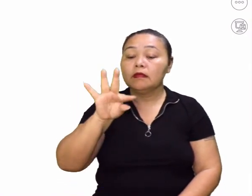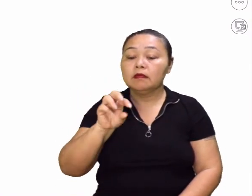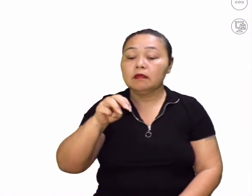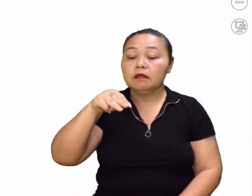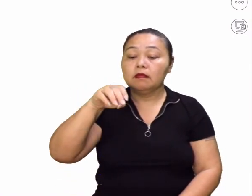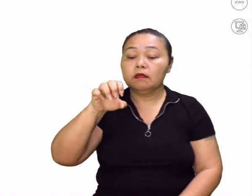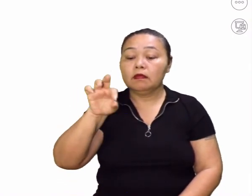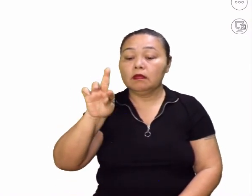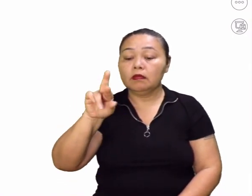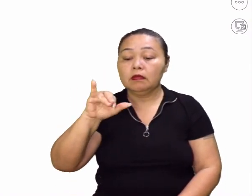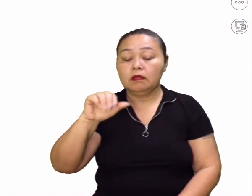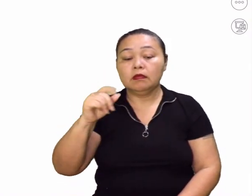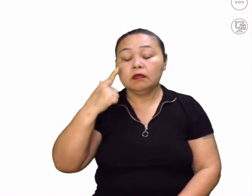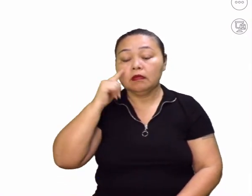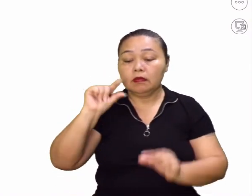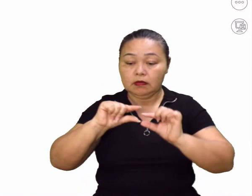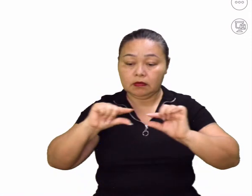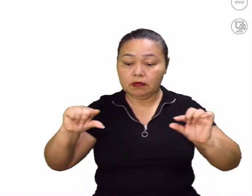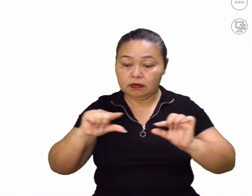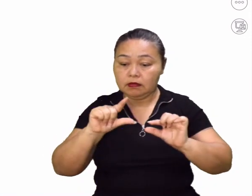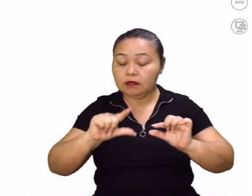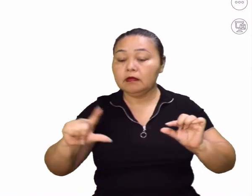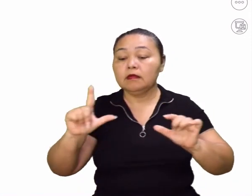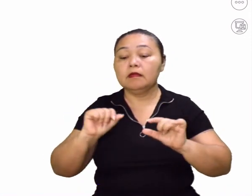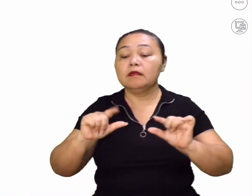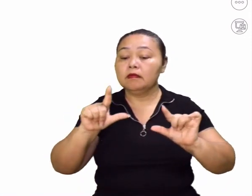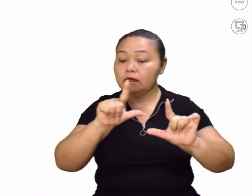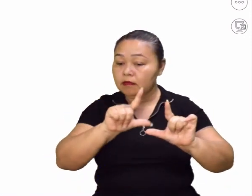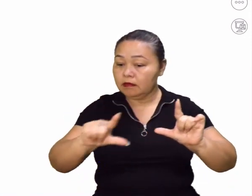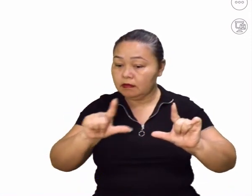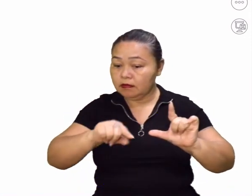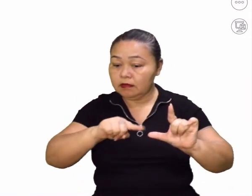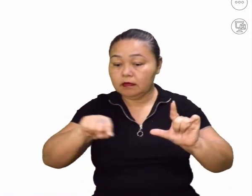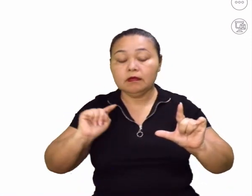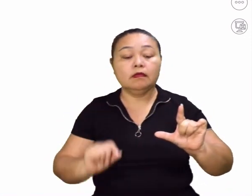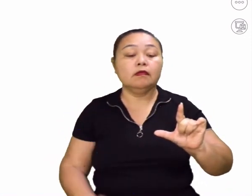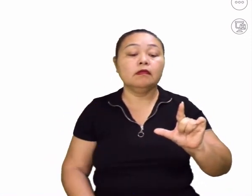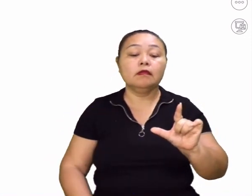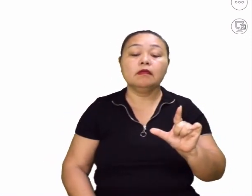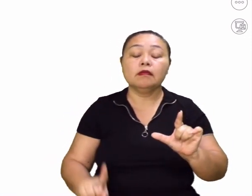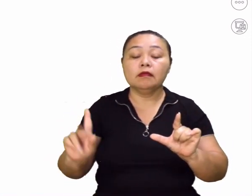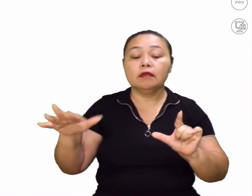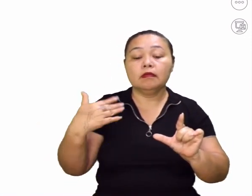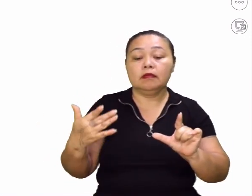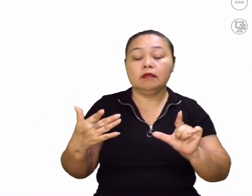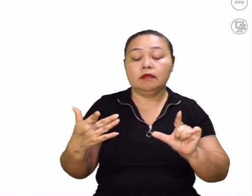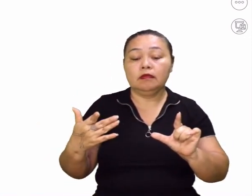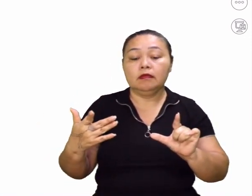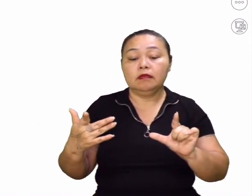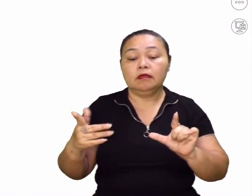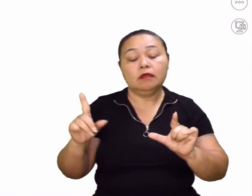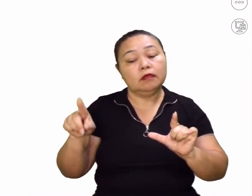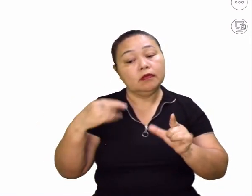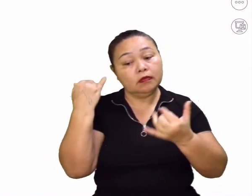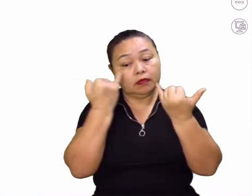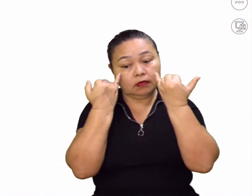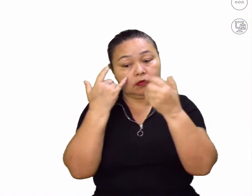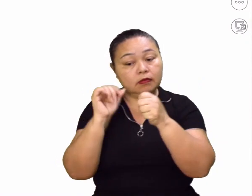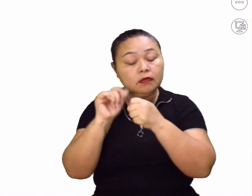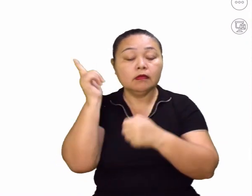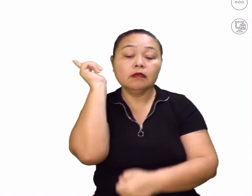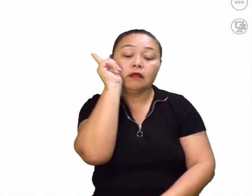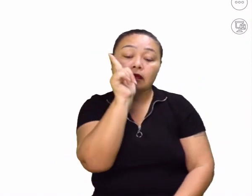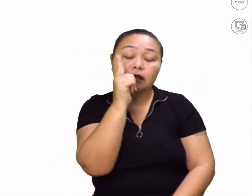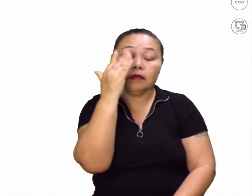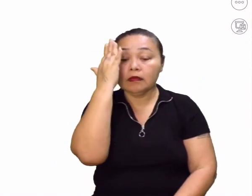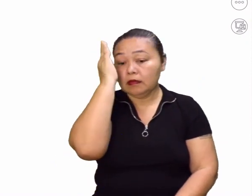falou em legenda. Então, vamos só relembrar ao nosso querido aluno que as informações para ele conseguir fazer